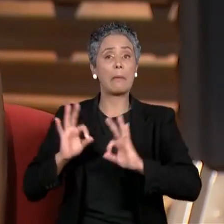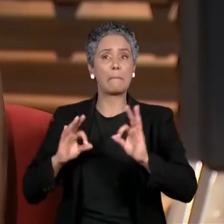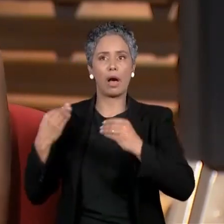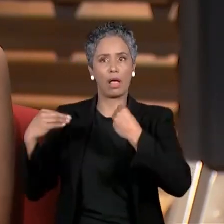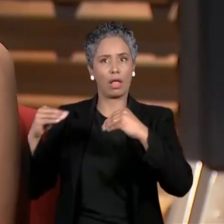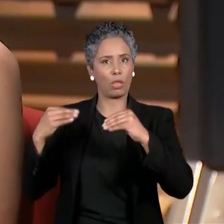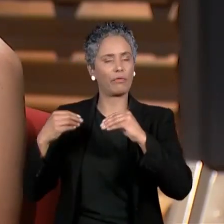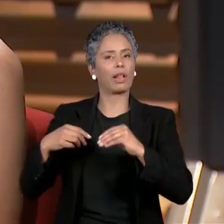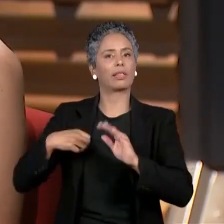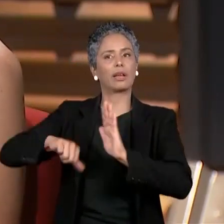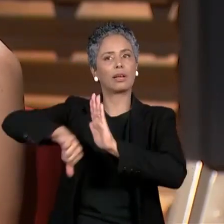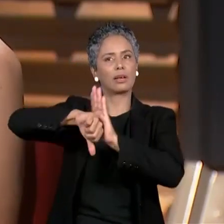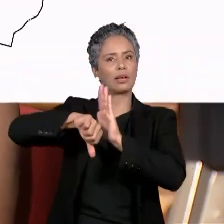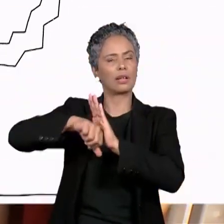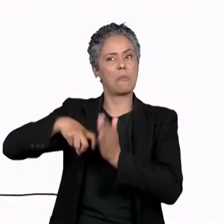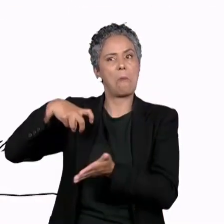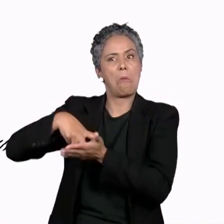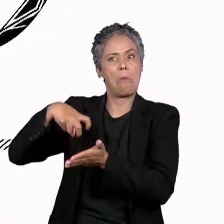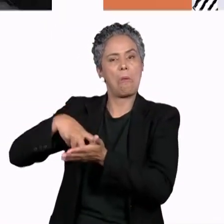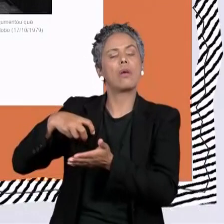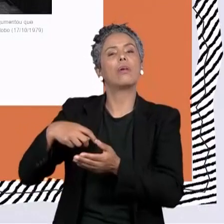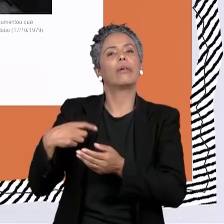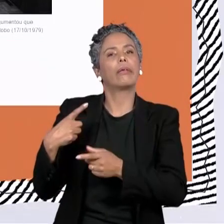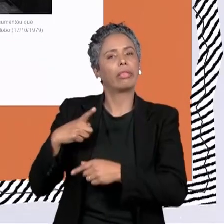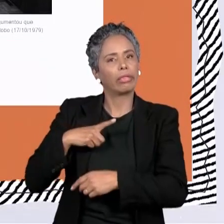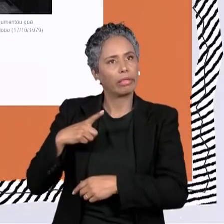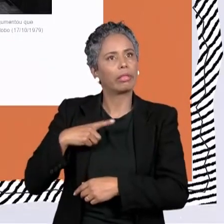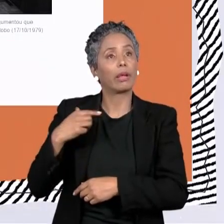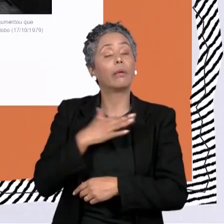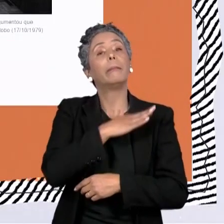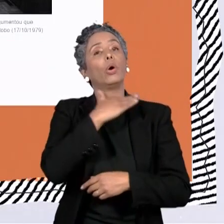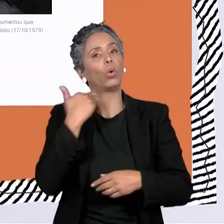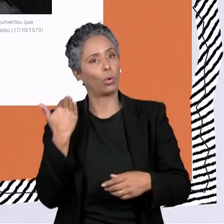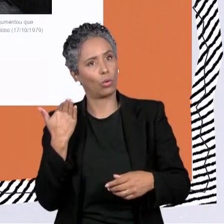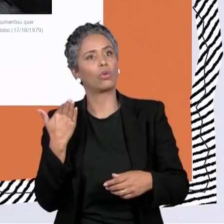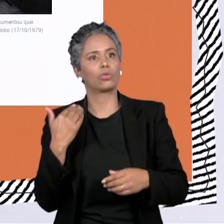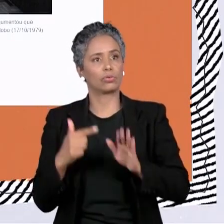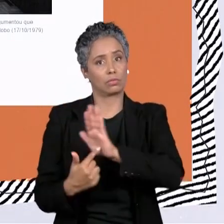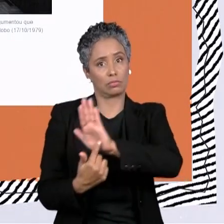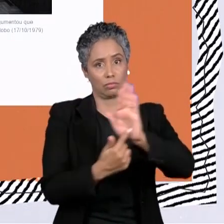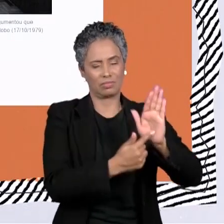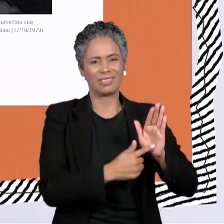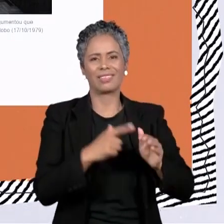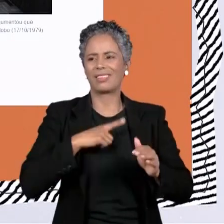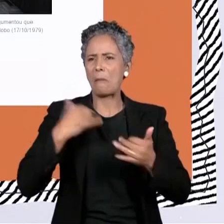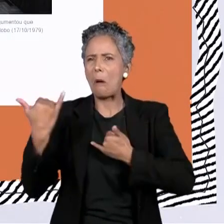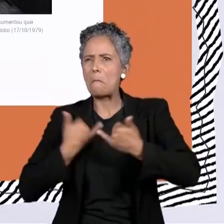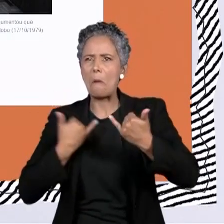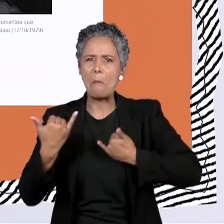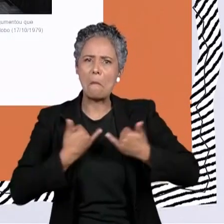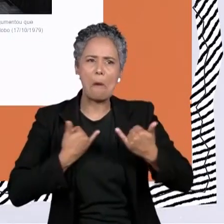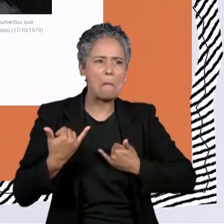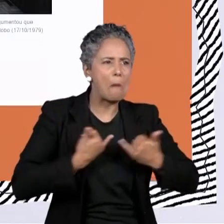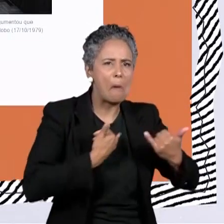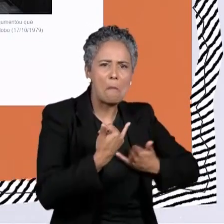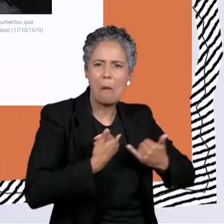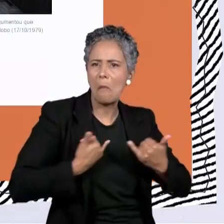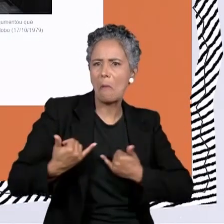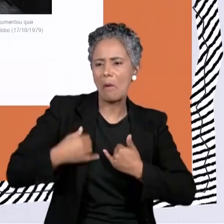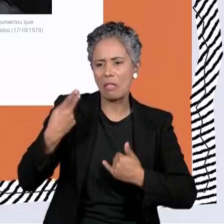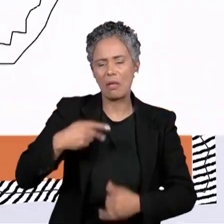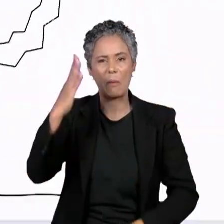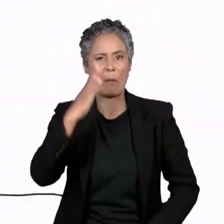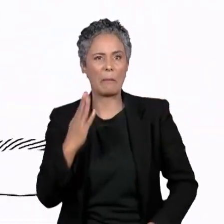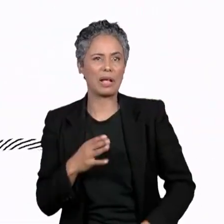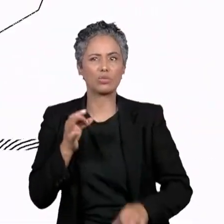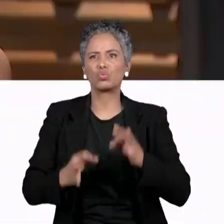da reação de algumas pessoas a morte Street a gente começou a receber mensagens de pessoas dizendo que o Brasil é o país da impunidade porque